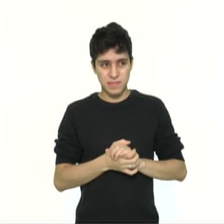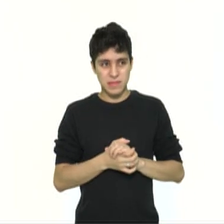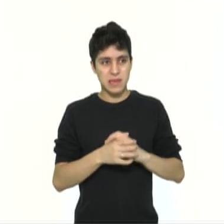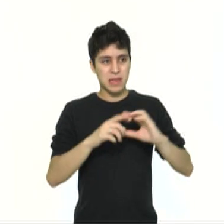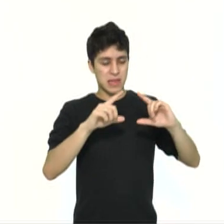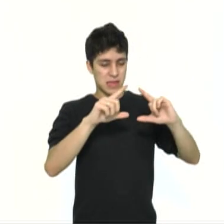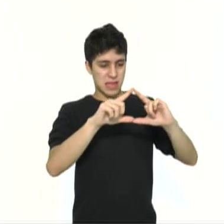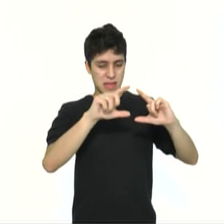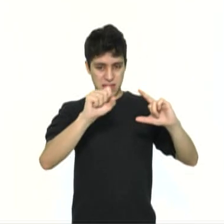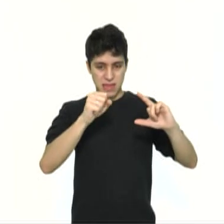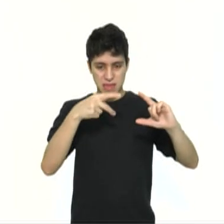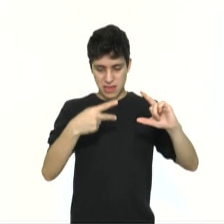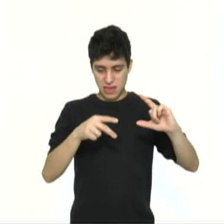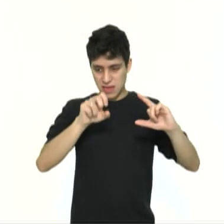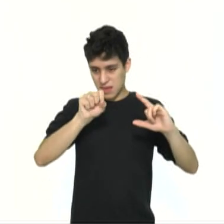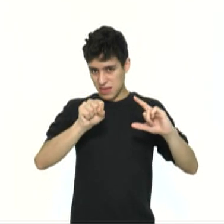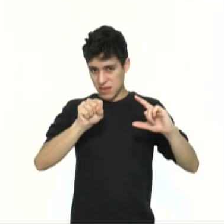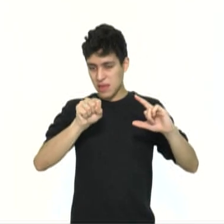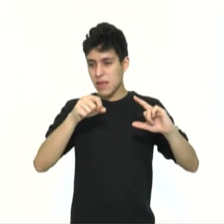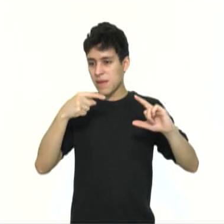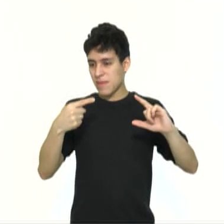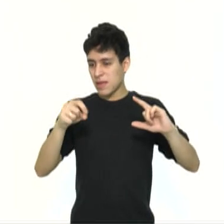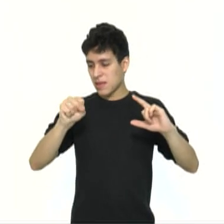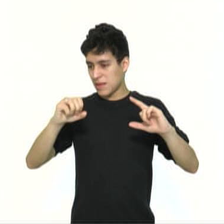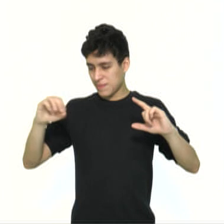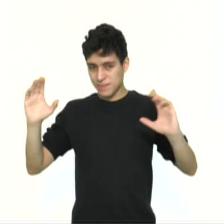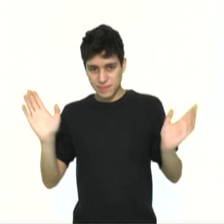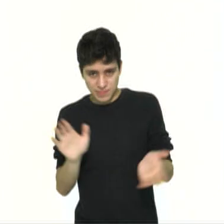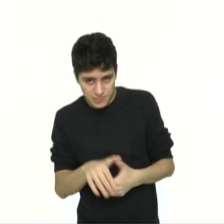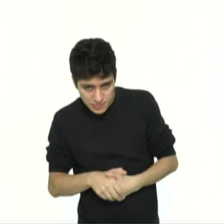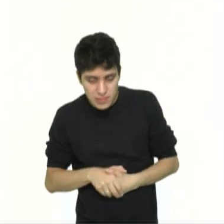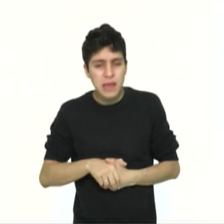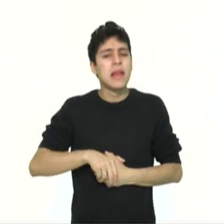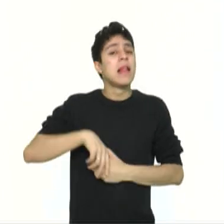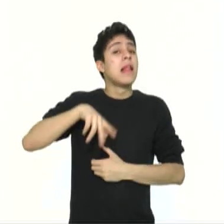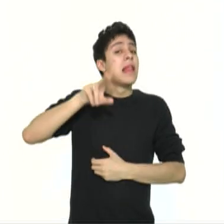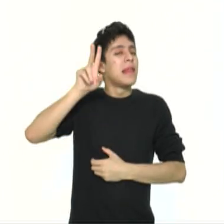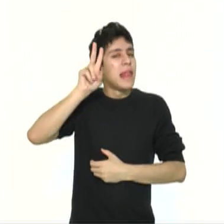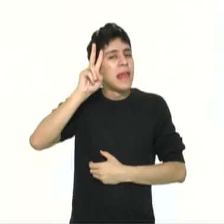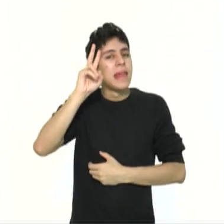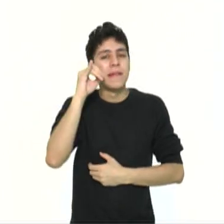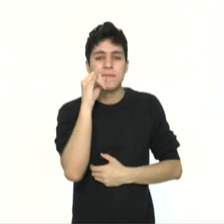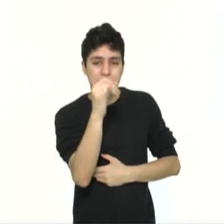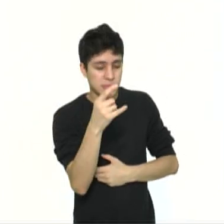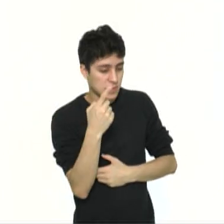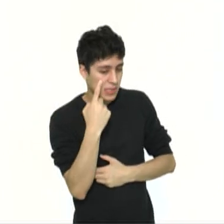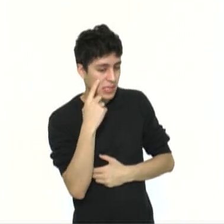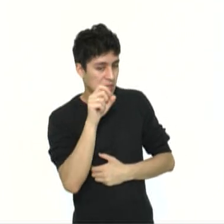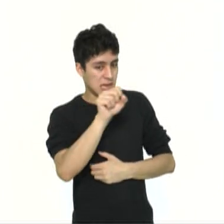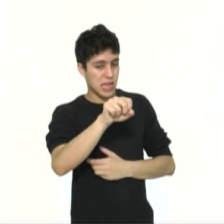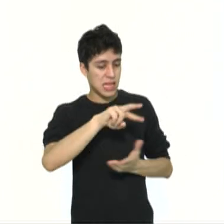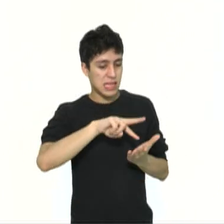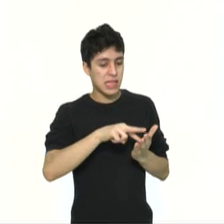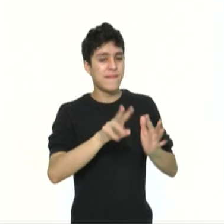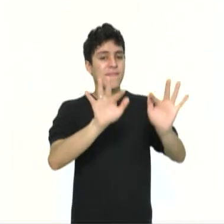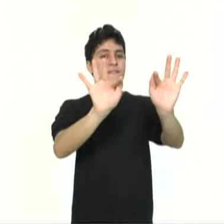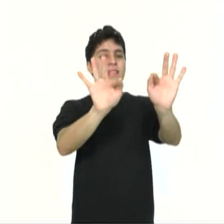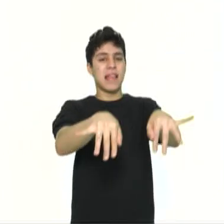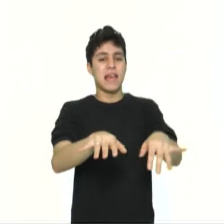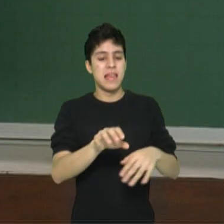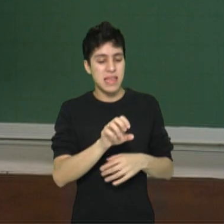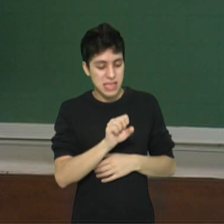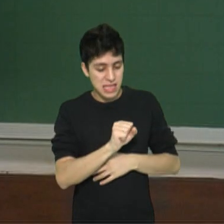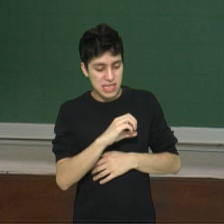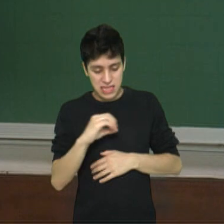Delta S igual a S menos S zero. Lembrando aqui que S é a posição final e